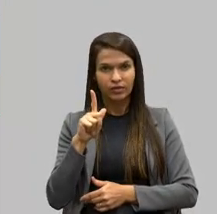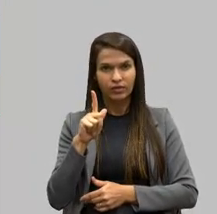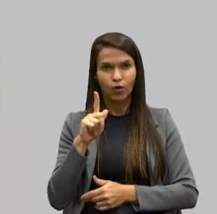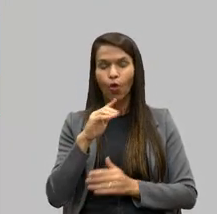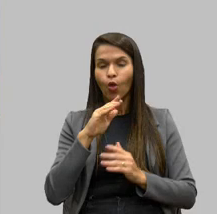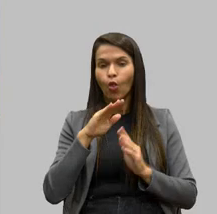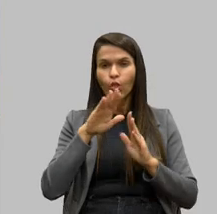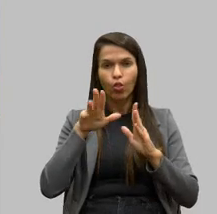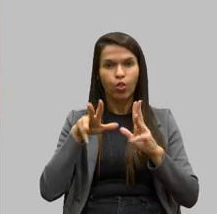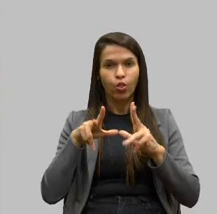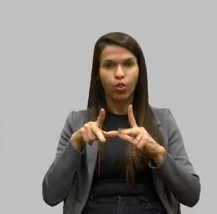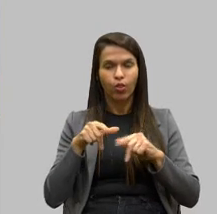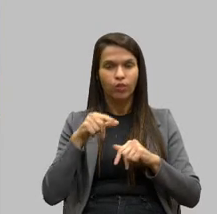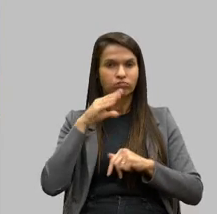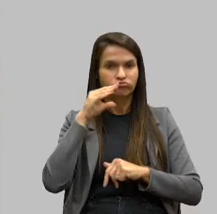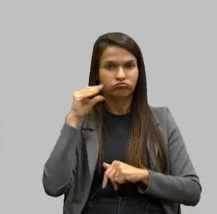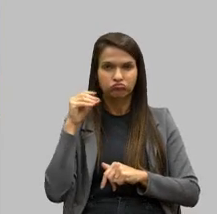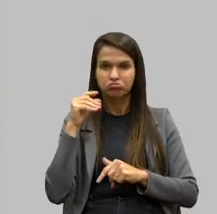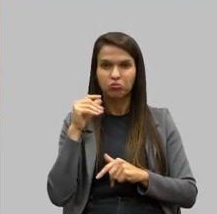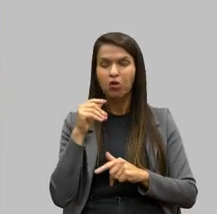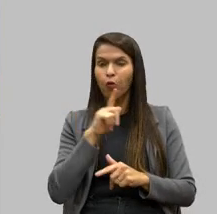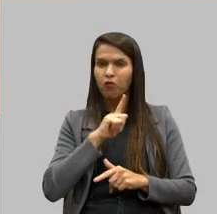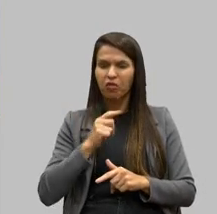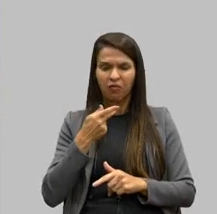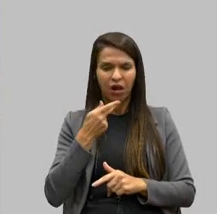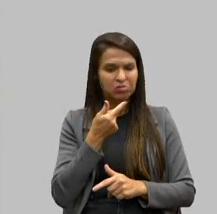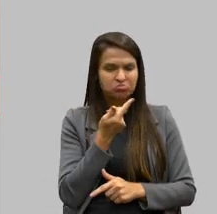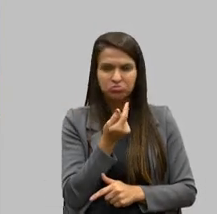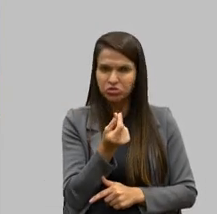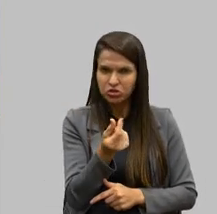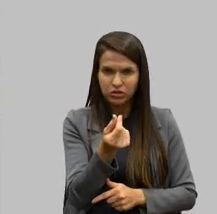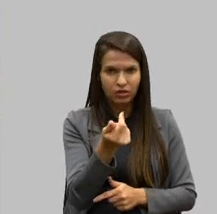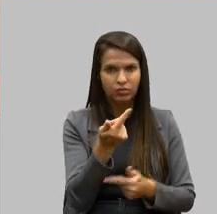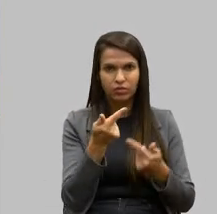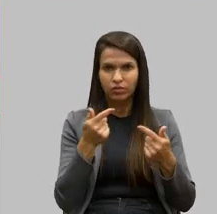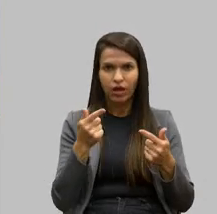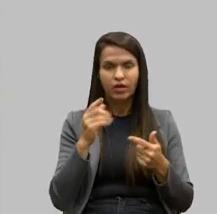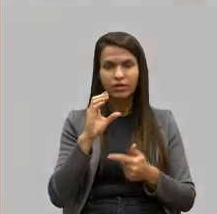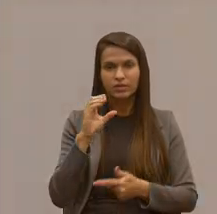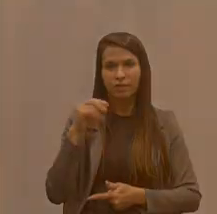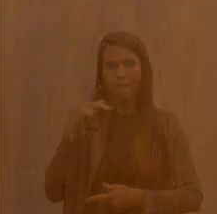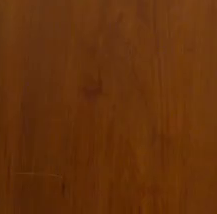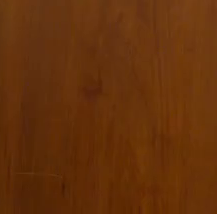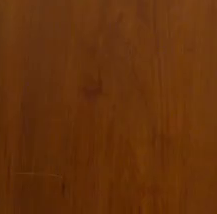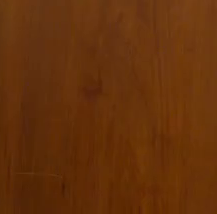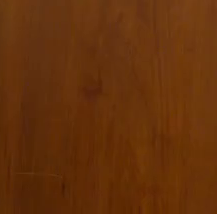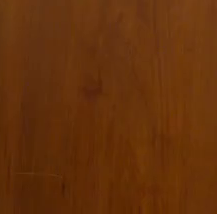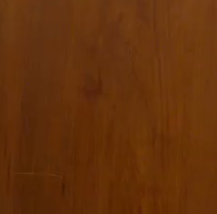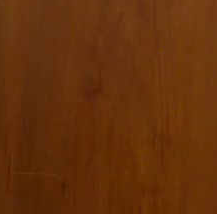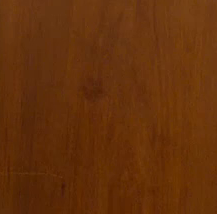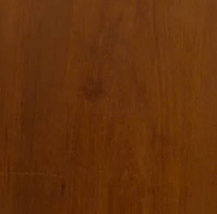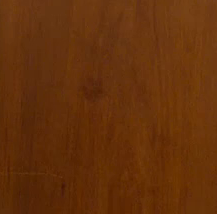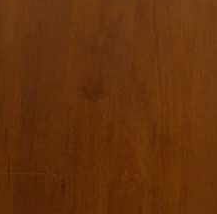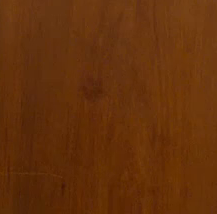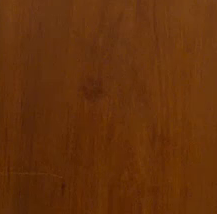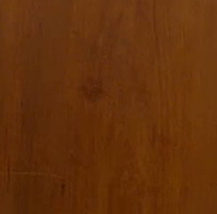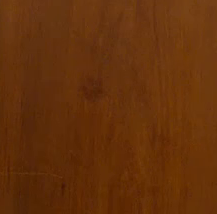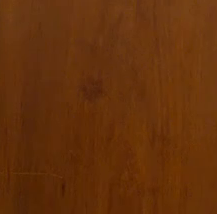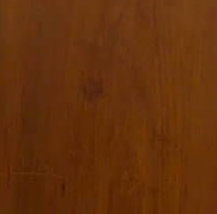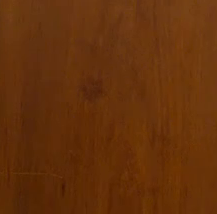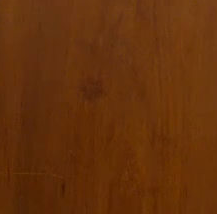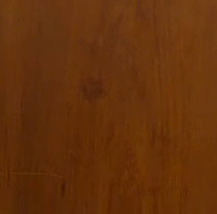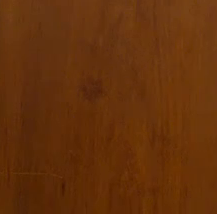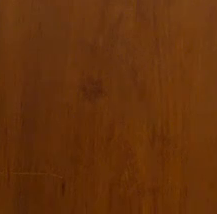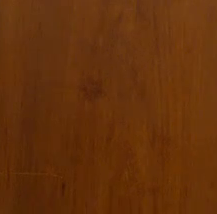Se o governador diz que não tem dinheiro, se a CEPLAG diz que não tem dinheiro, ora Luiz, agora Camila, se a gente tem uma lei de responsabilidade